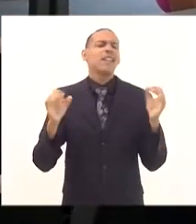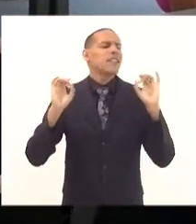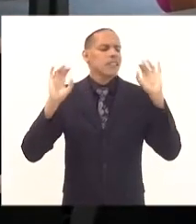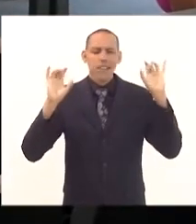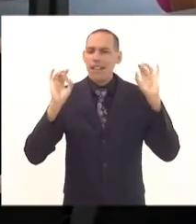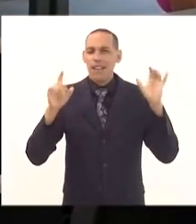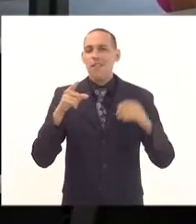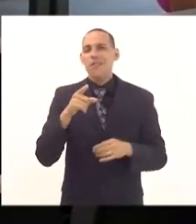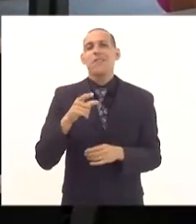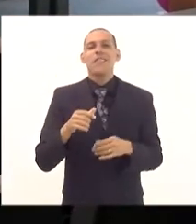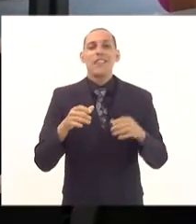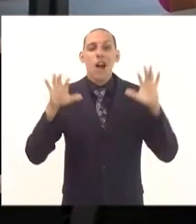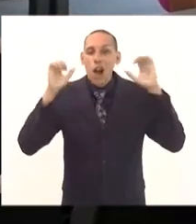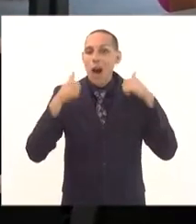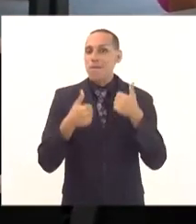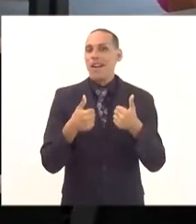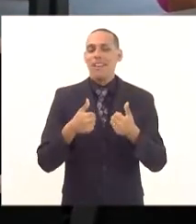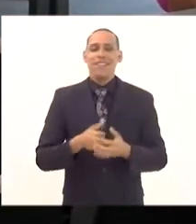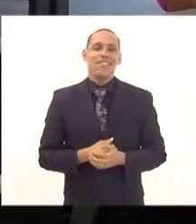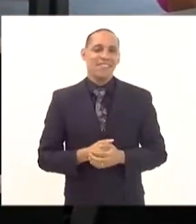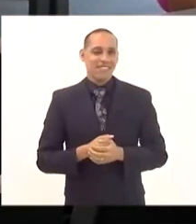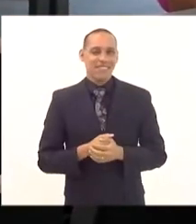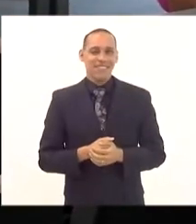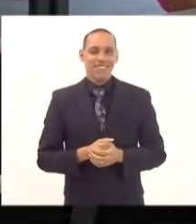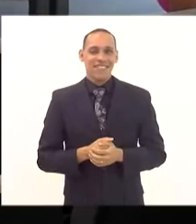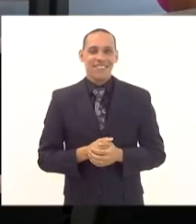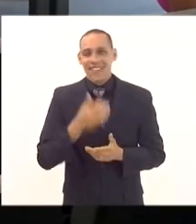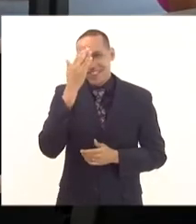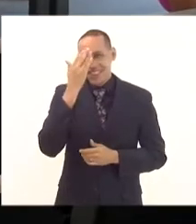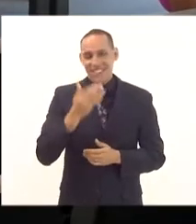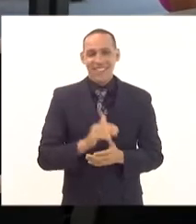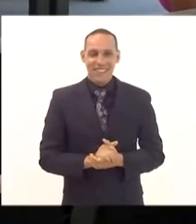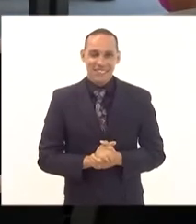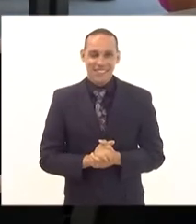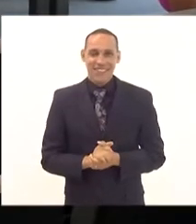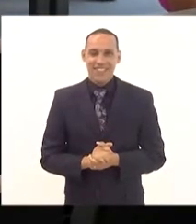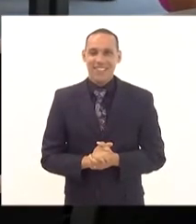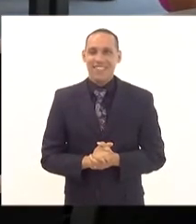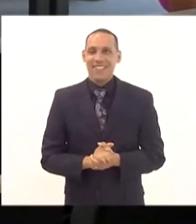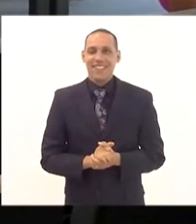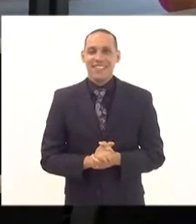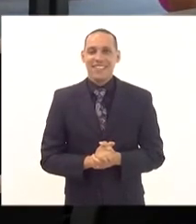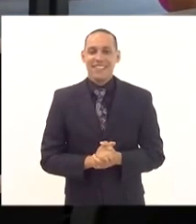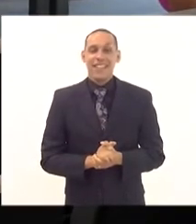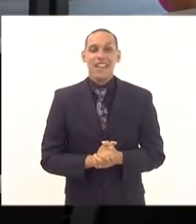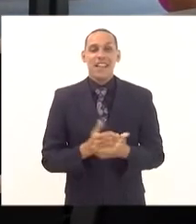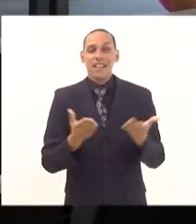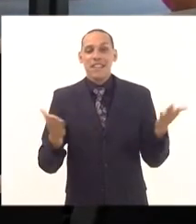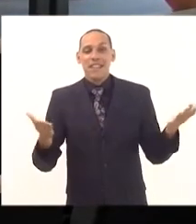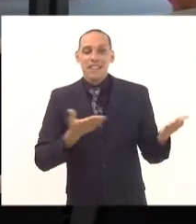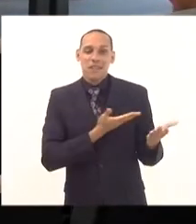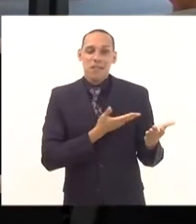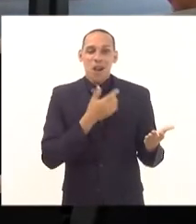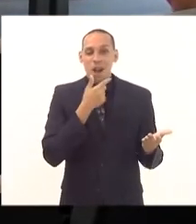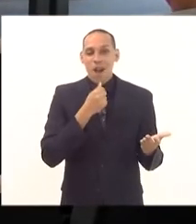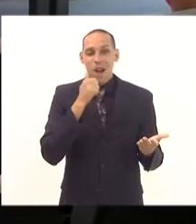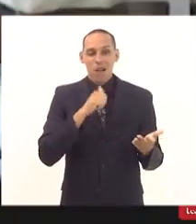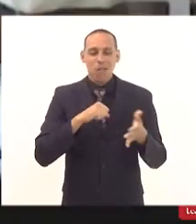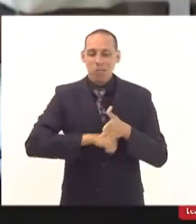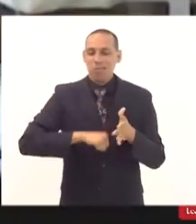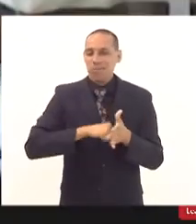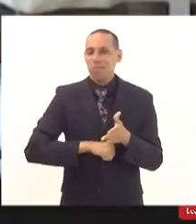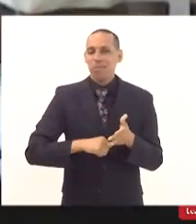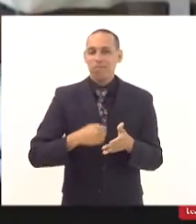excelência está sendo muito bem ouvido Obrigado companheiros e companheiras de luta